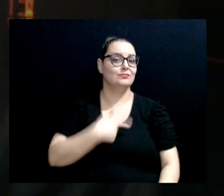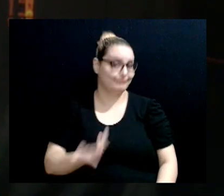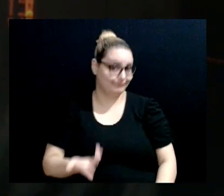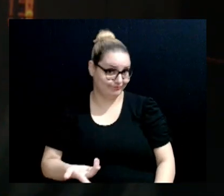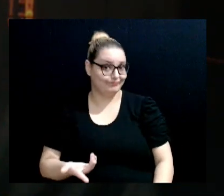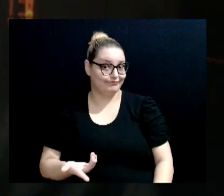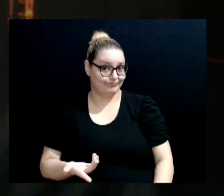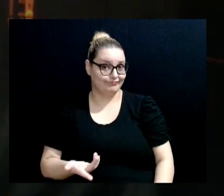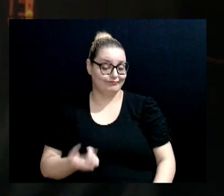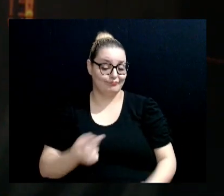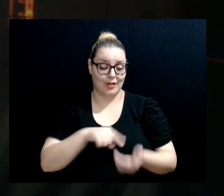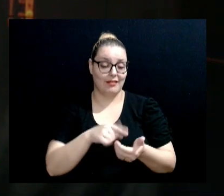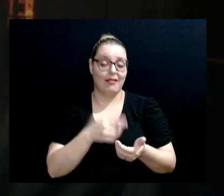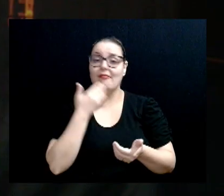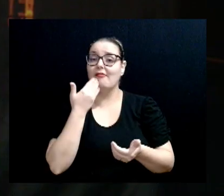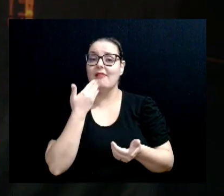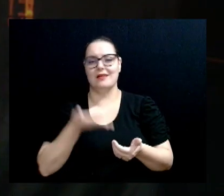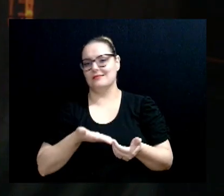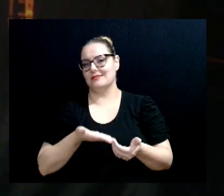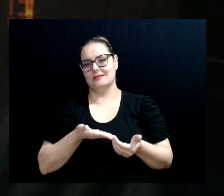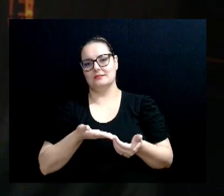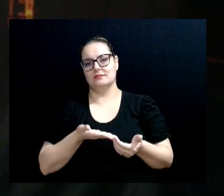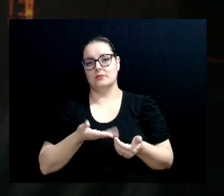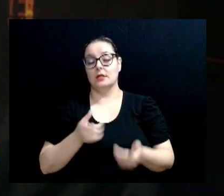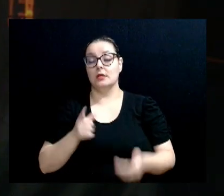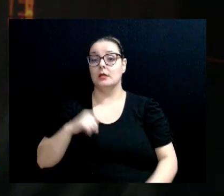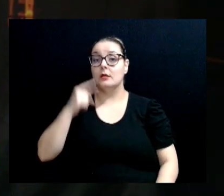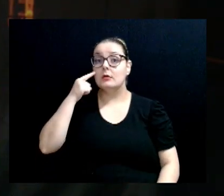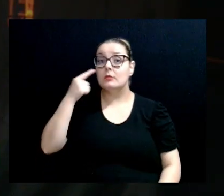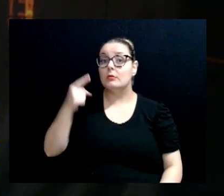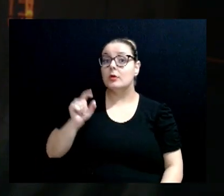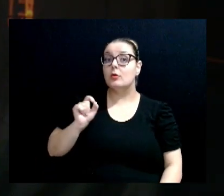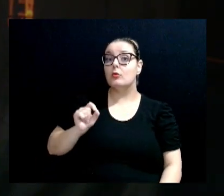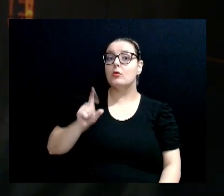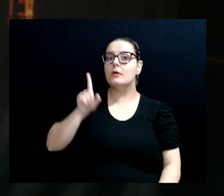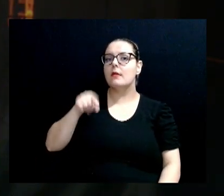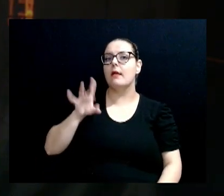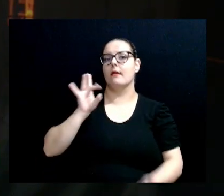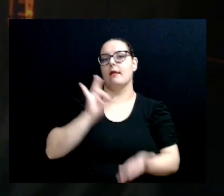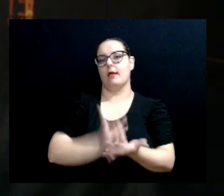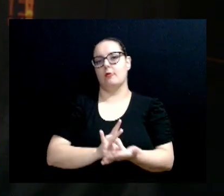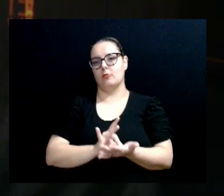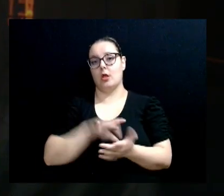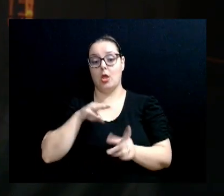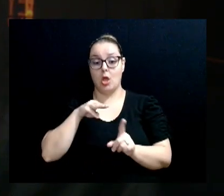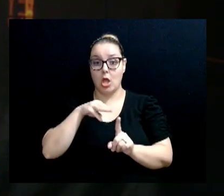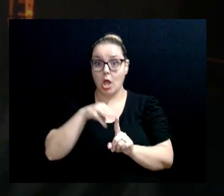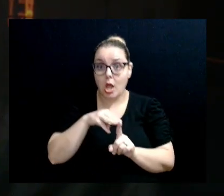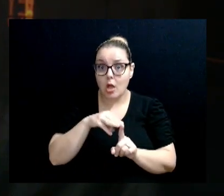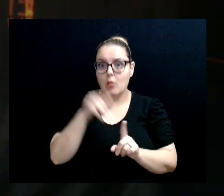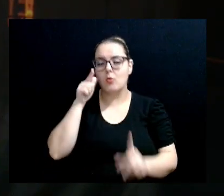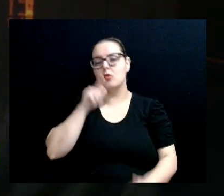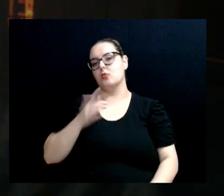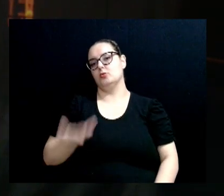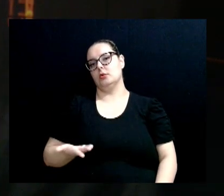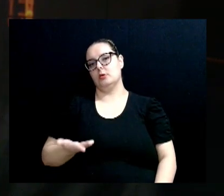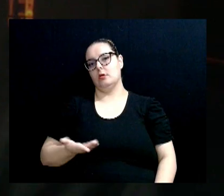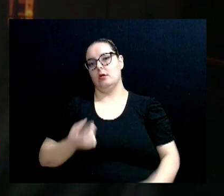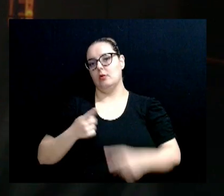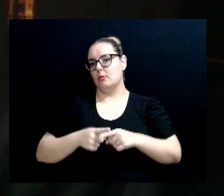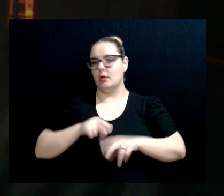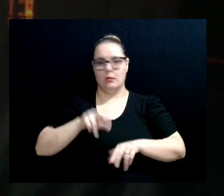precisa ter uma noção do que é realmente a meta atingível. Porque muita gente